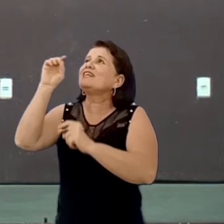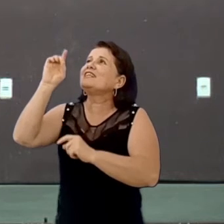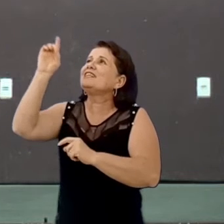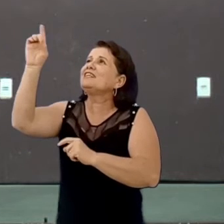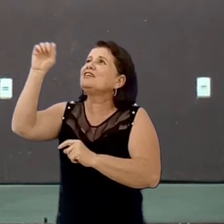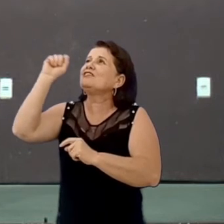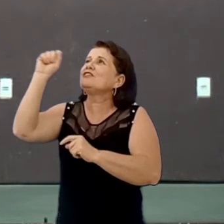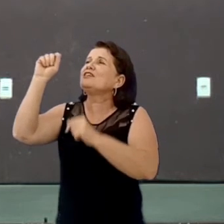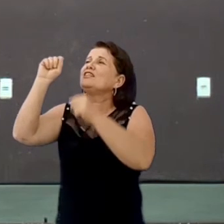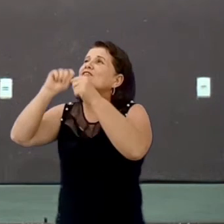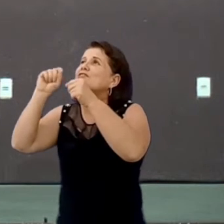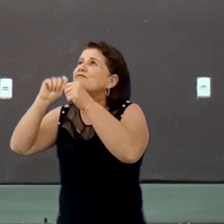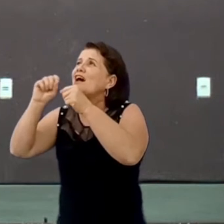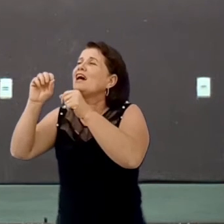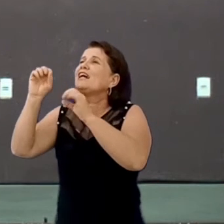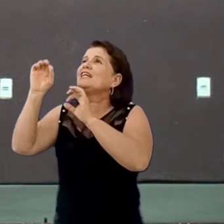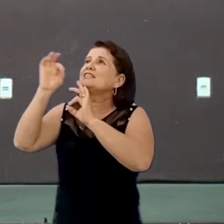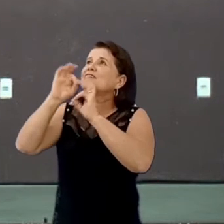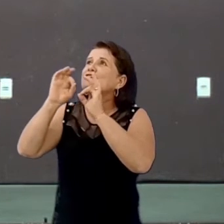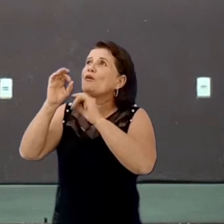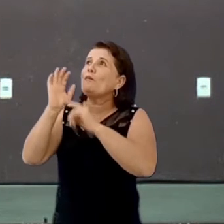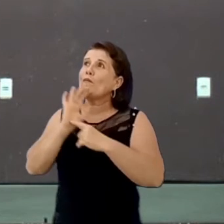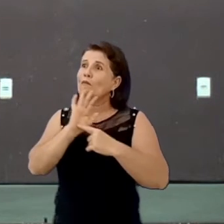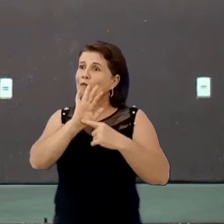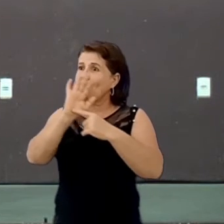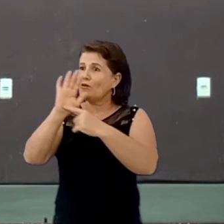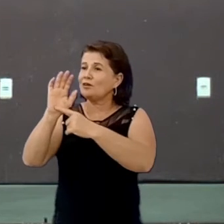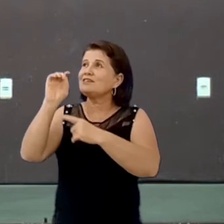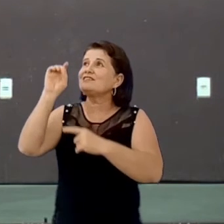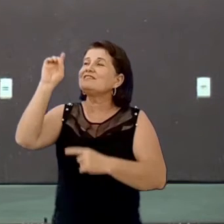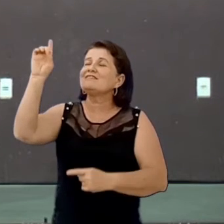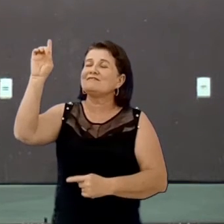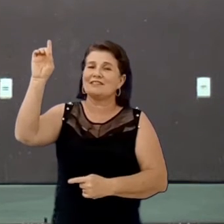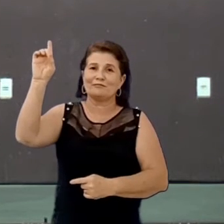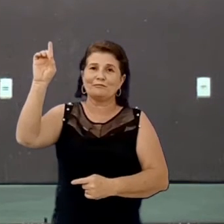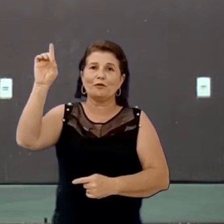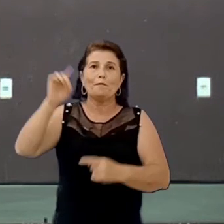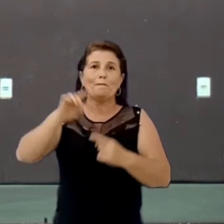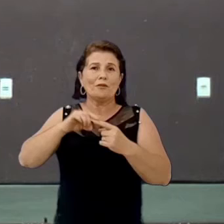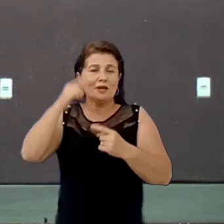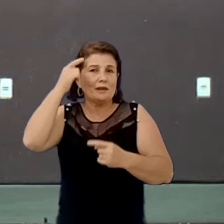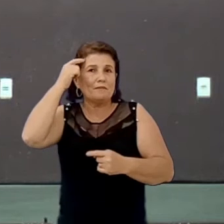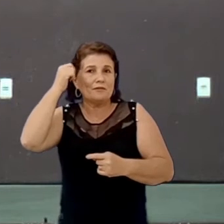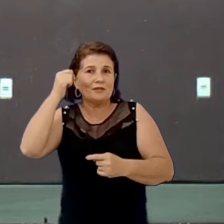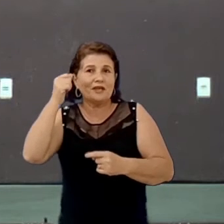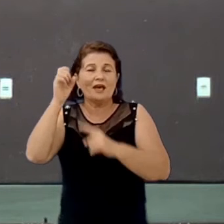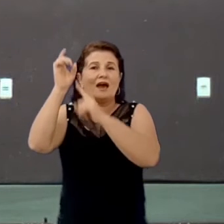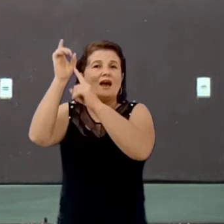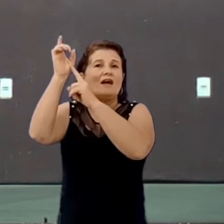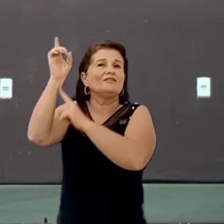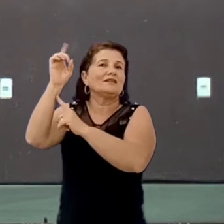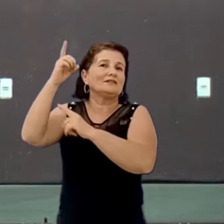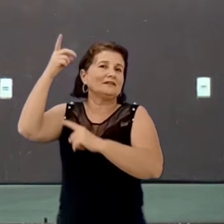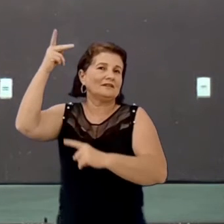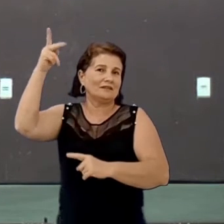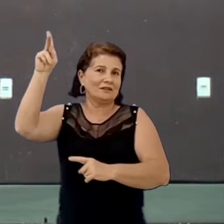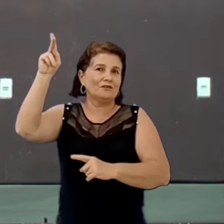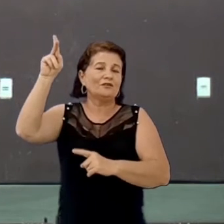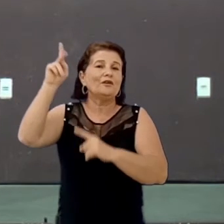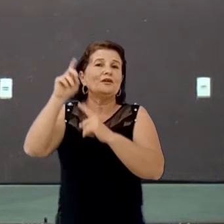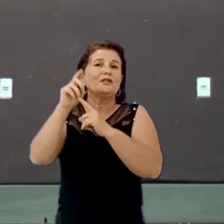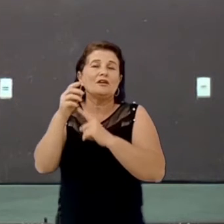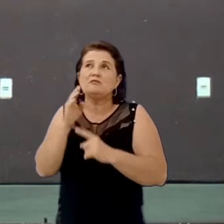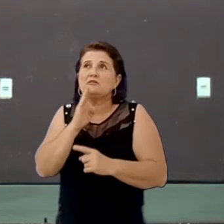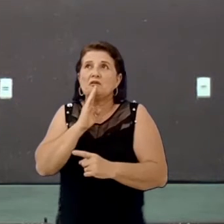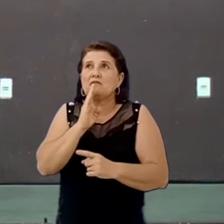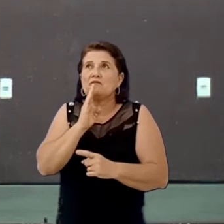conhecer o que Deus faz, conhecer a revelação do Senhor, para que eles pudessem conhecer a vontade dEle. Não apenas um